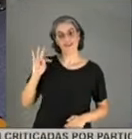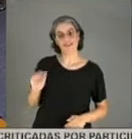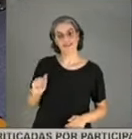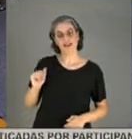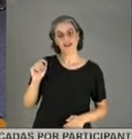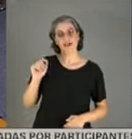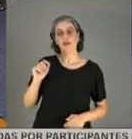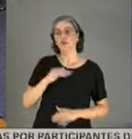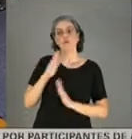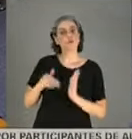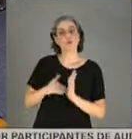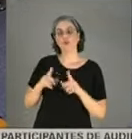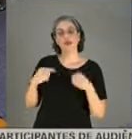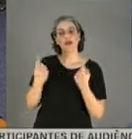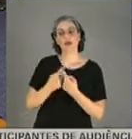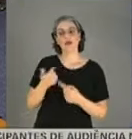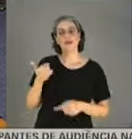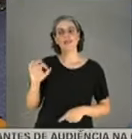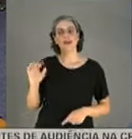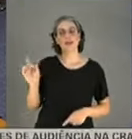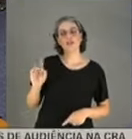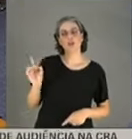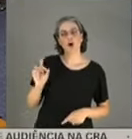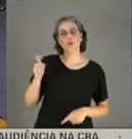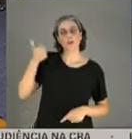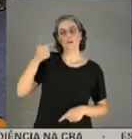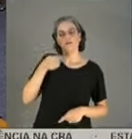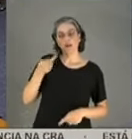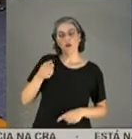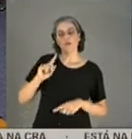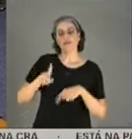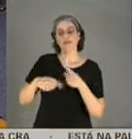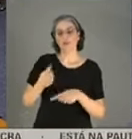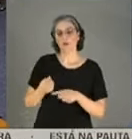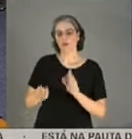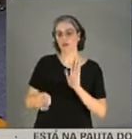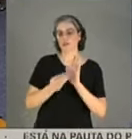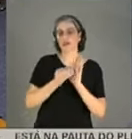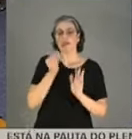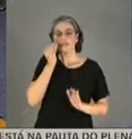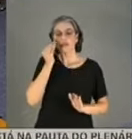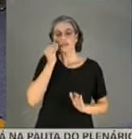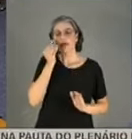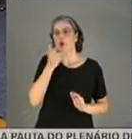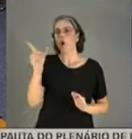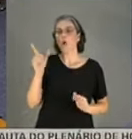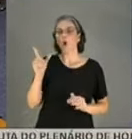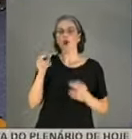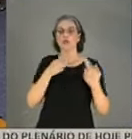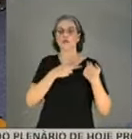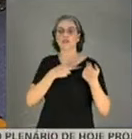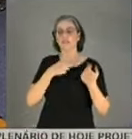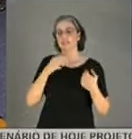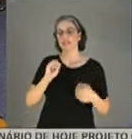de reunião, que falavam primeiro de 10 dólares, e depois que constava a tentativa de incluir a autoridade sanitária